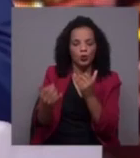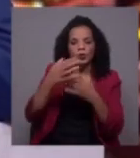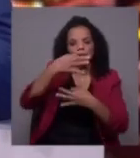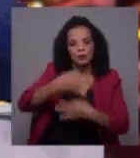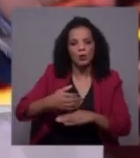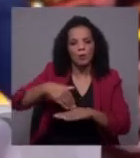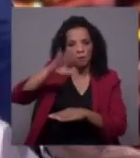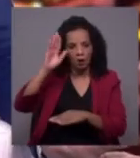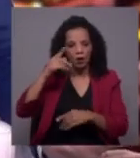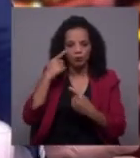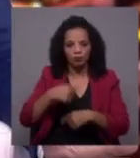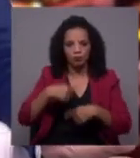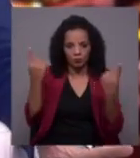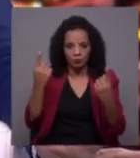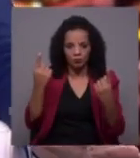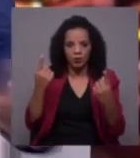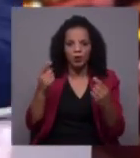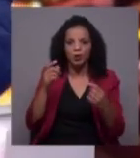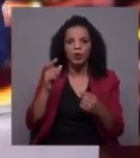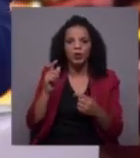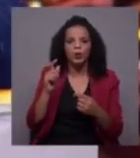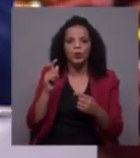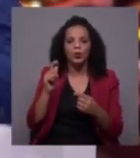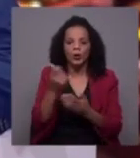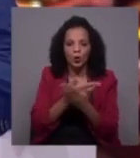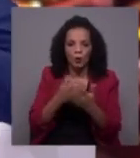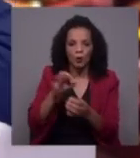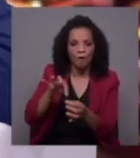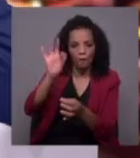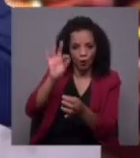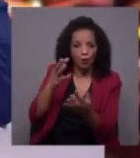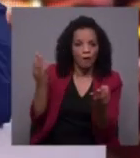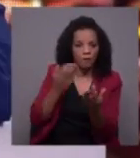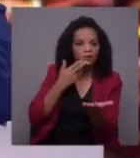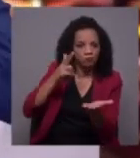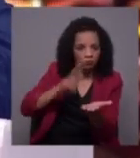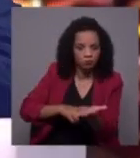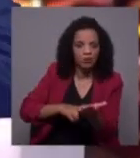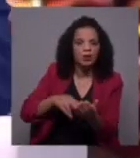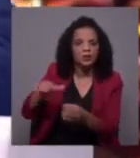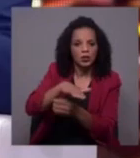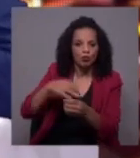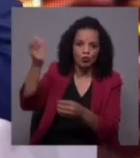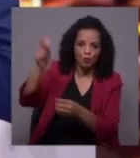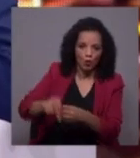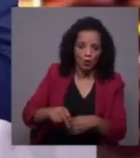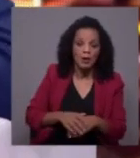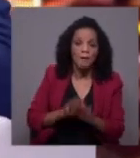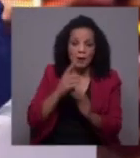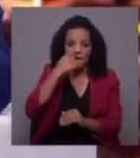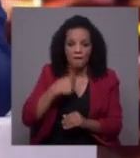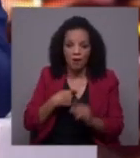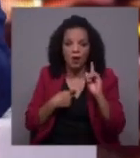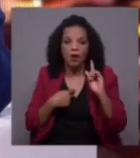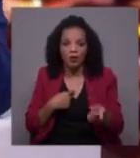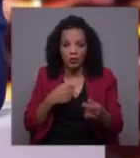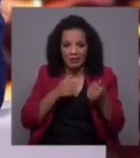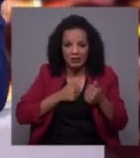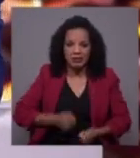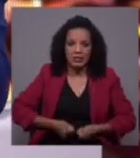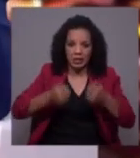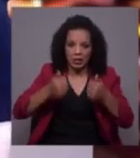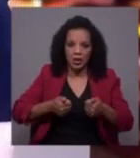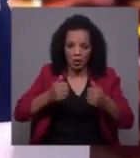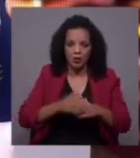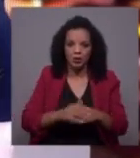sérios que são apresentados pelo World Economic Forum. Portanto, é inquestionável que esta situação está a acontecer. O que falha é a cidade não estar